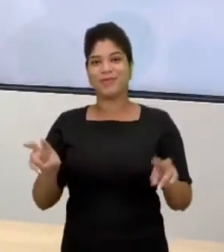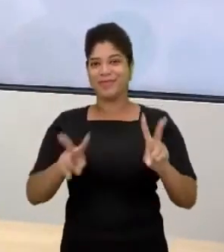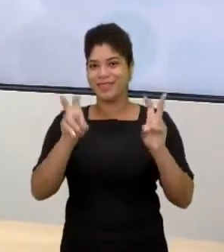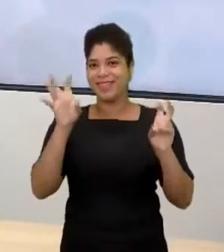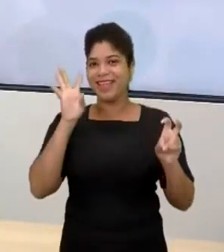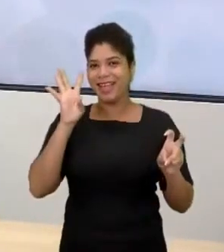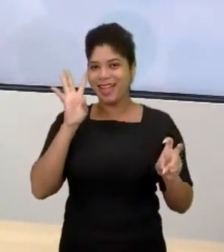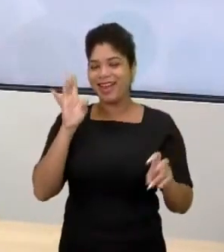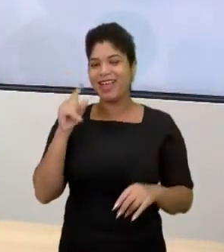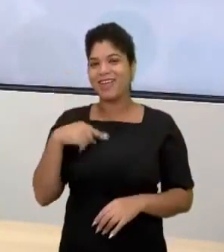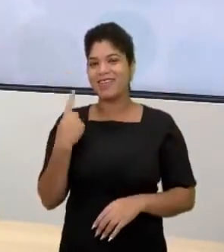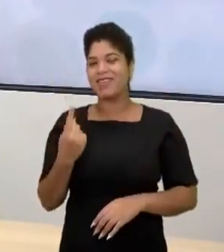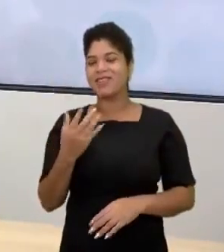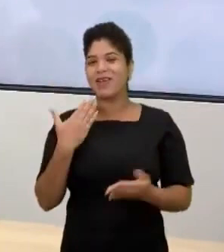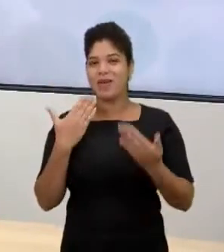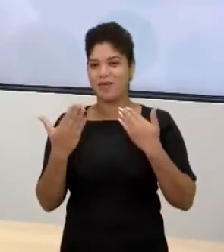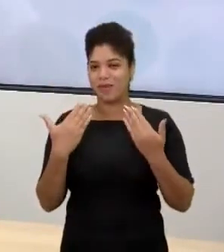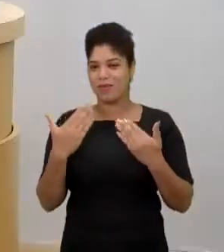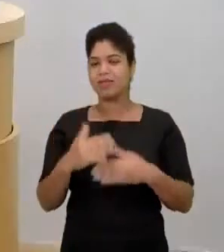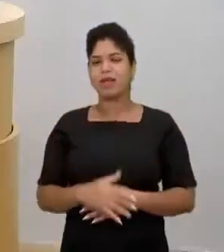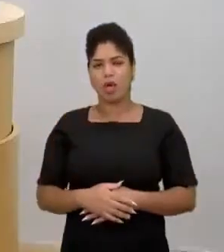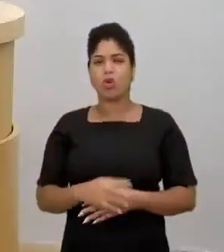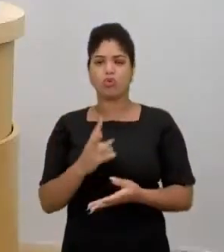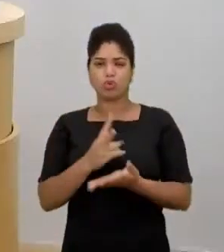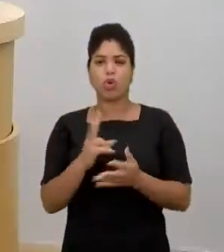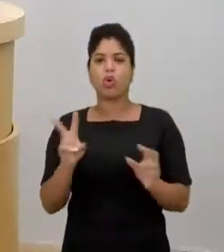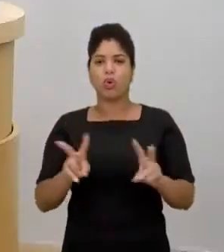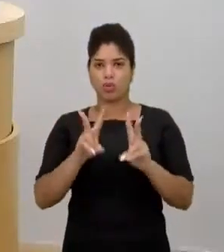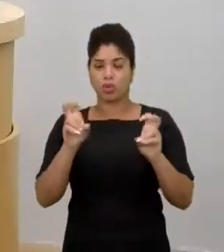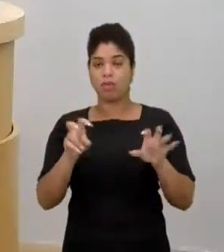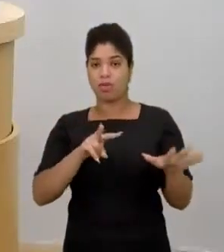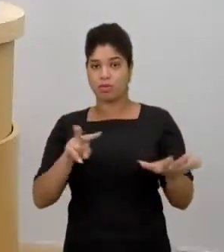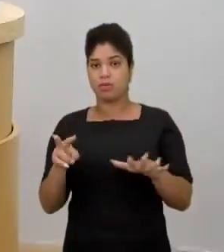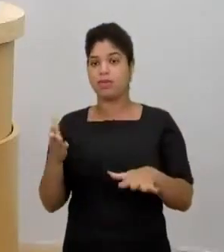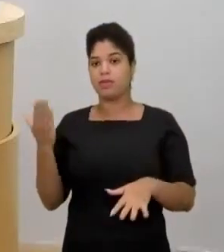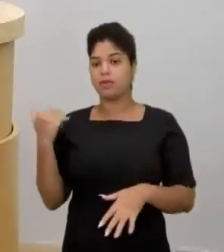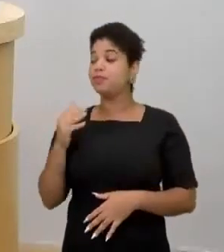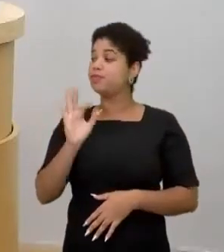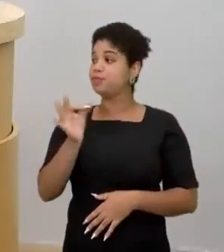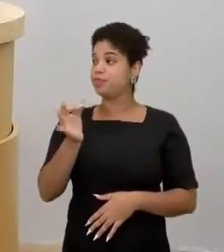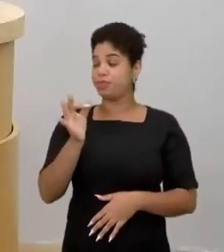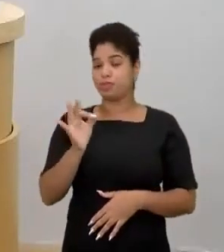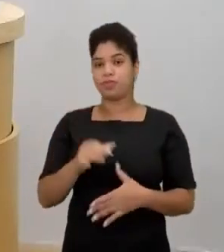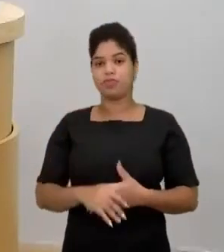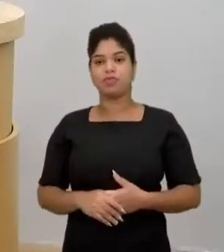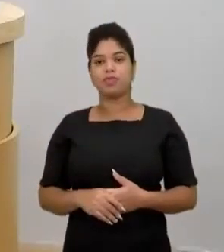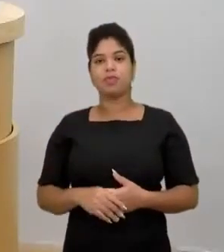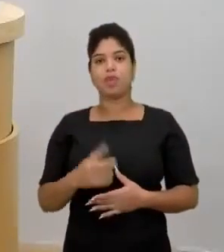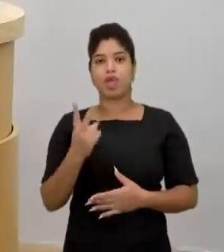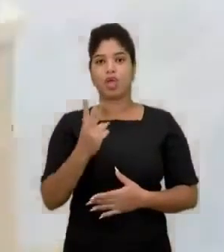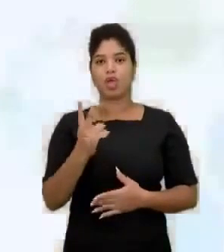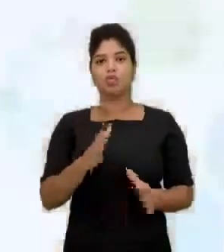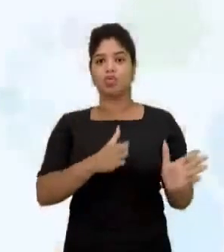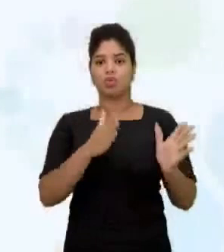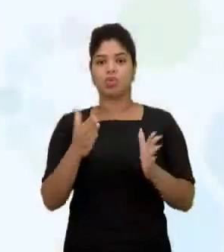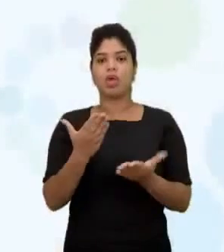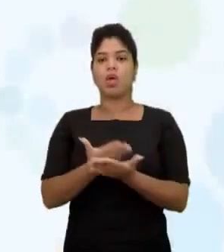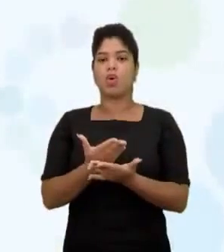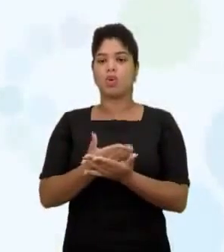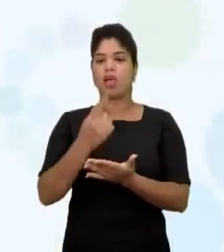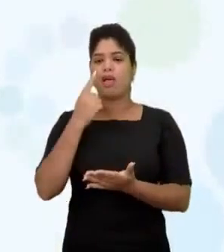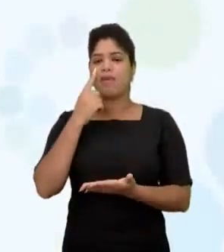aí para nós abordarmos. Na realidade é uma continuação de um tema da semana passada. Exatamente, né? A parte 2 da aula